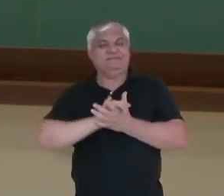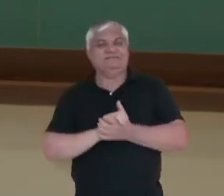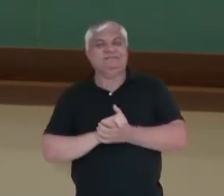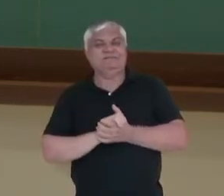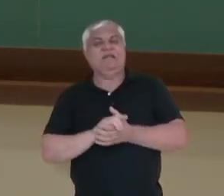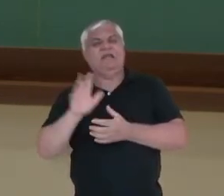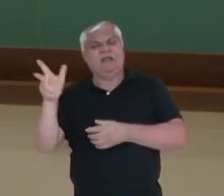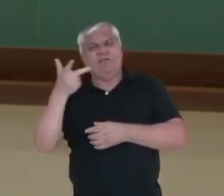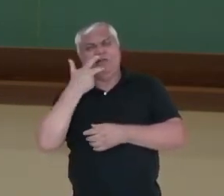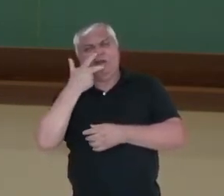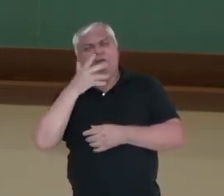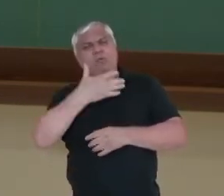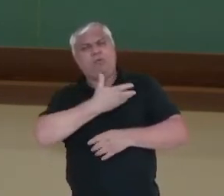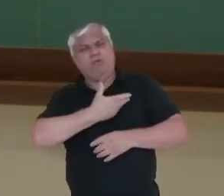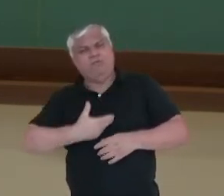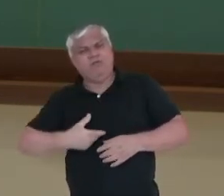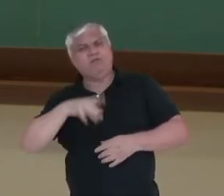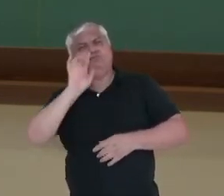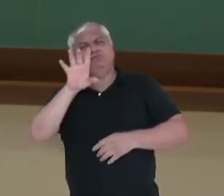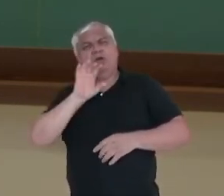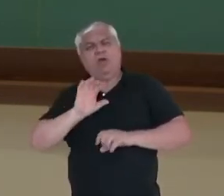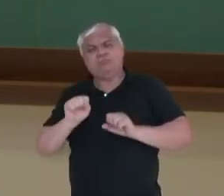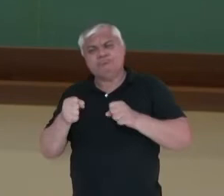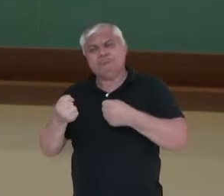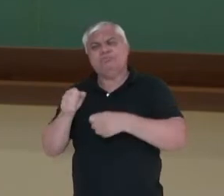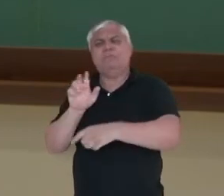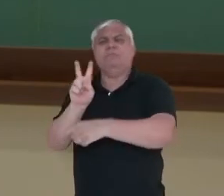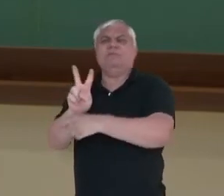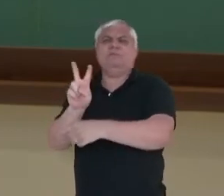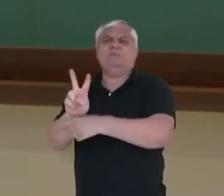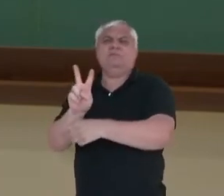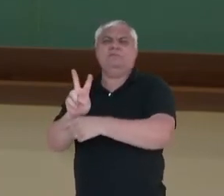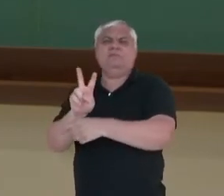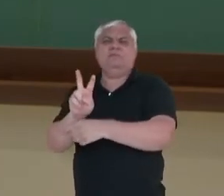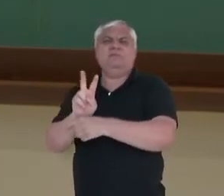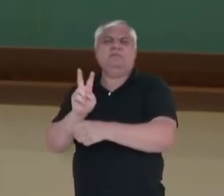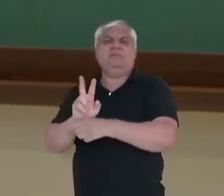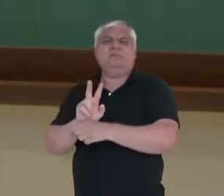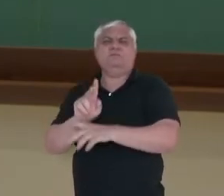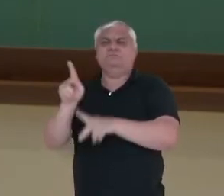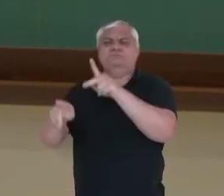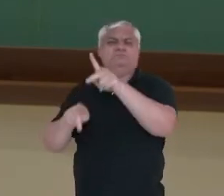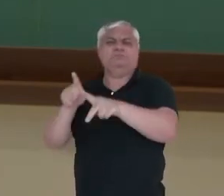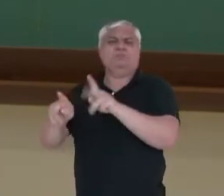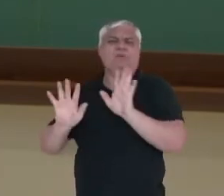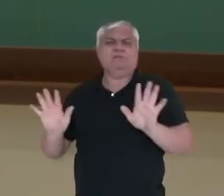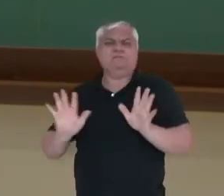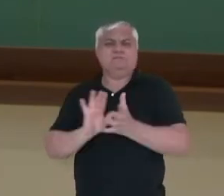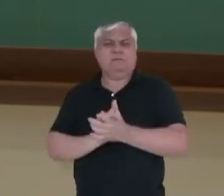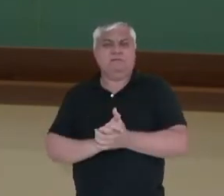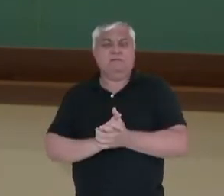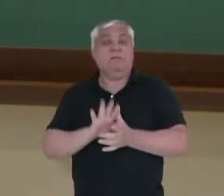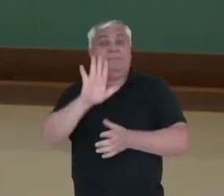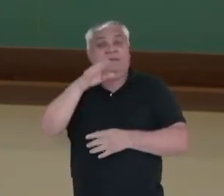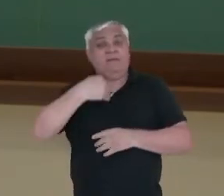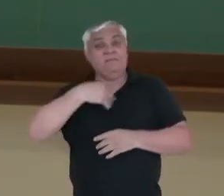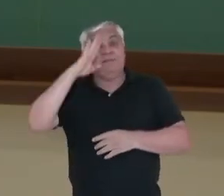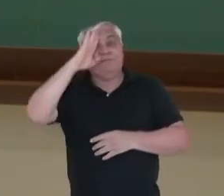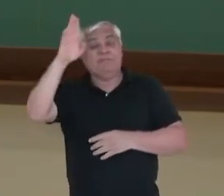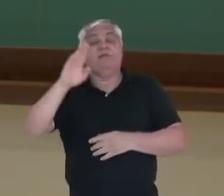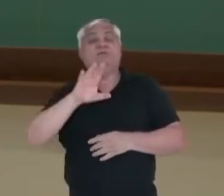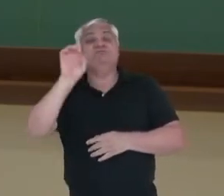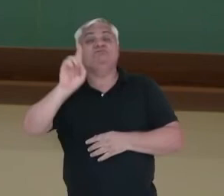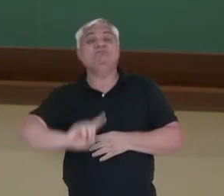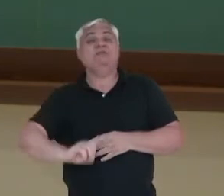Estado se dá justamente para a defesa da propriedade privada, principalmente, né, mas também dos direitos naturais, como o